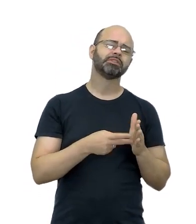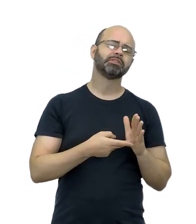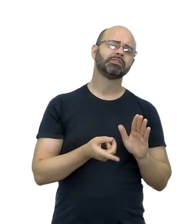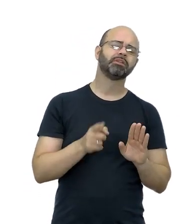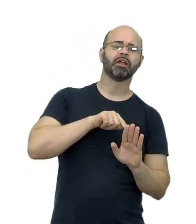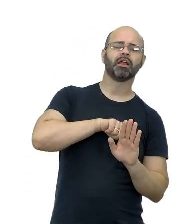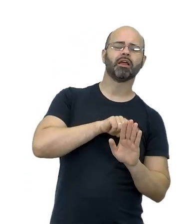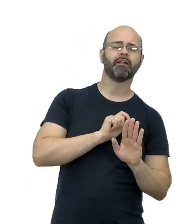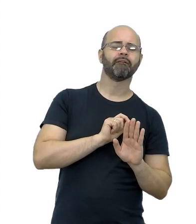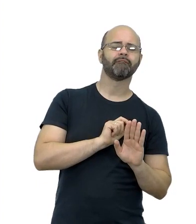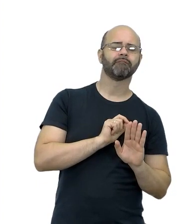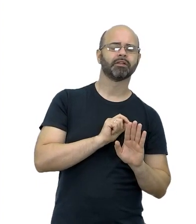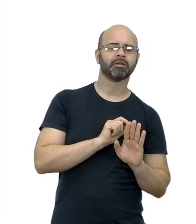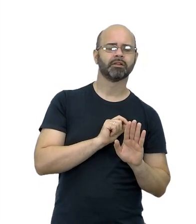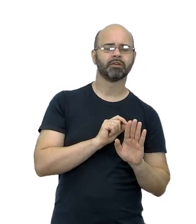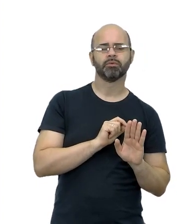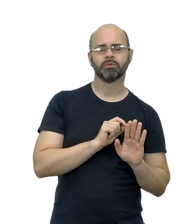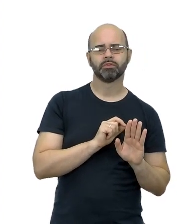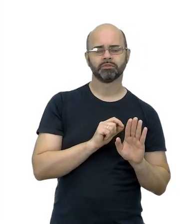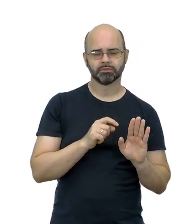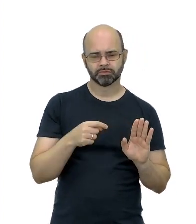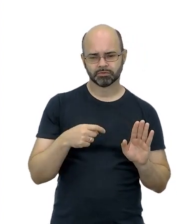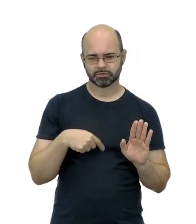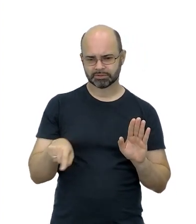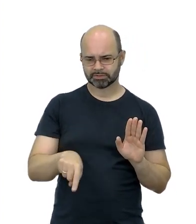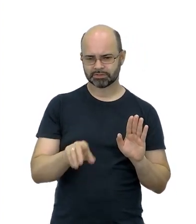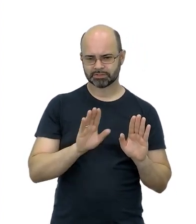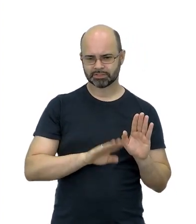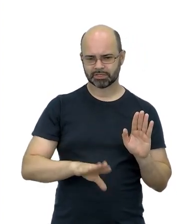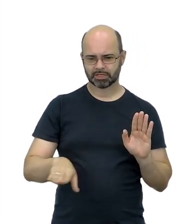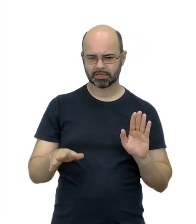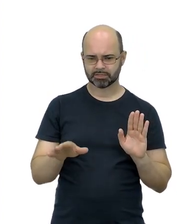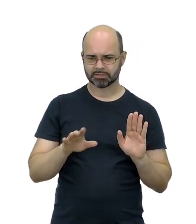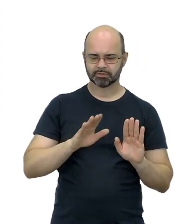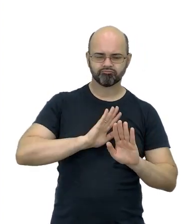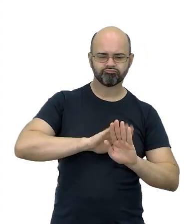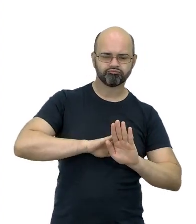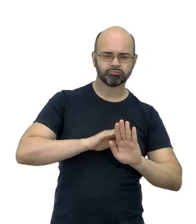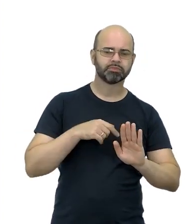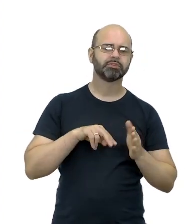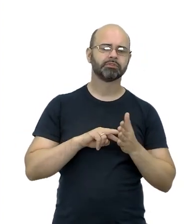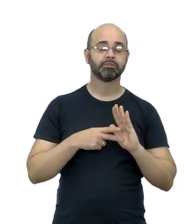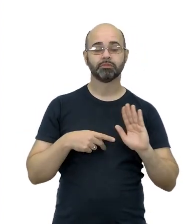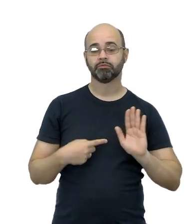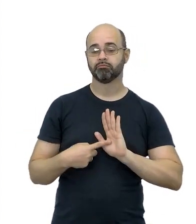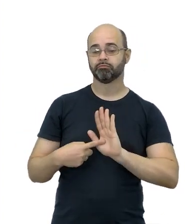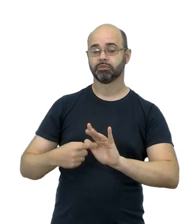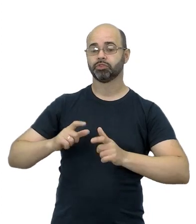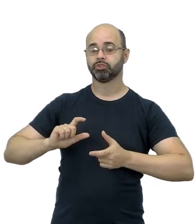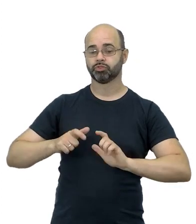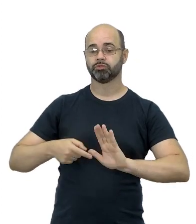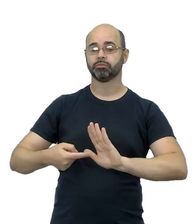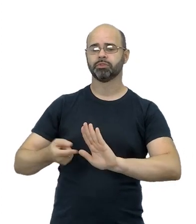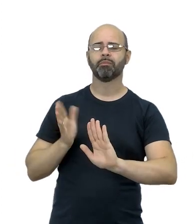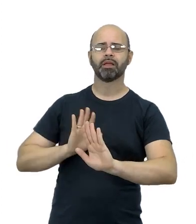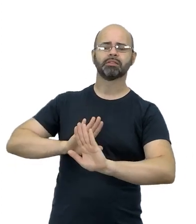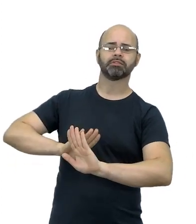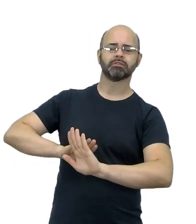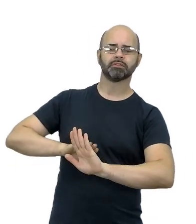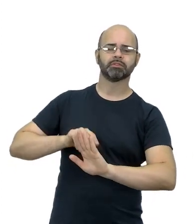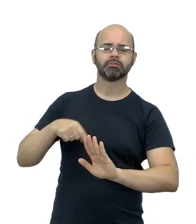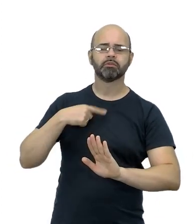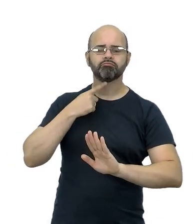conhecimentos eu posso ter para o avanço das crianças quando eu dou uma atividade de geometria? Então, a gente trouxe